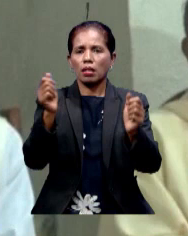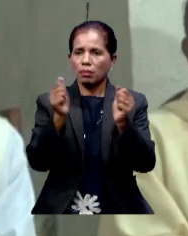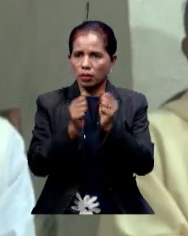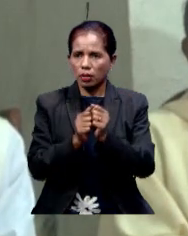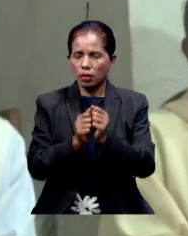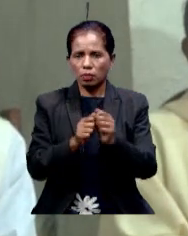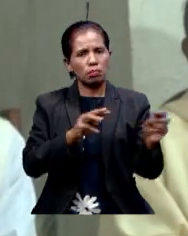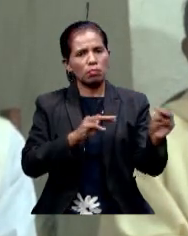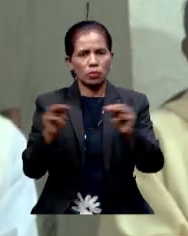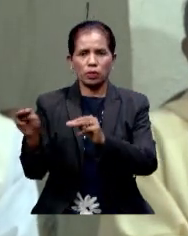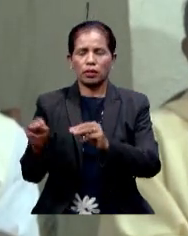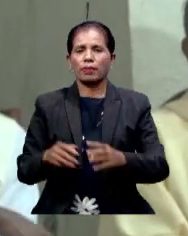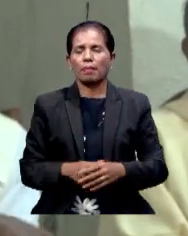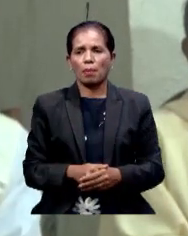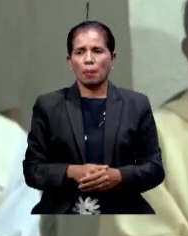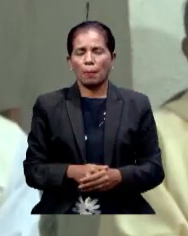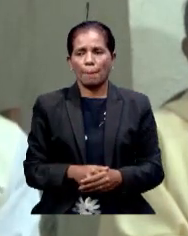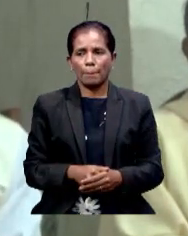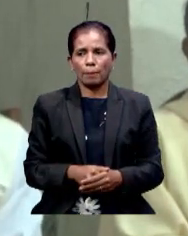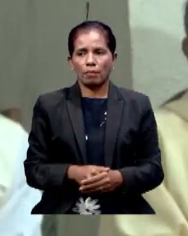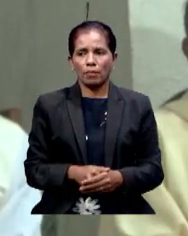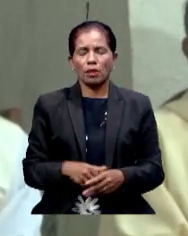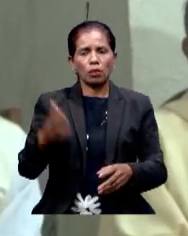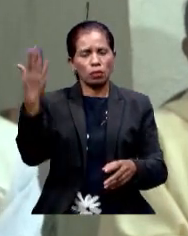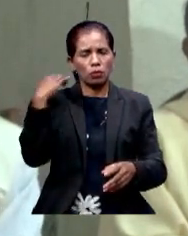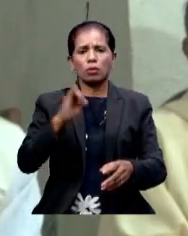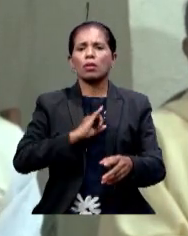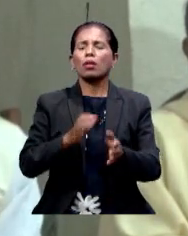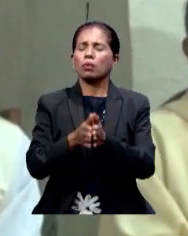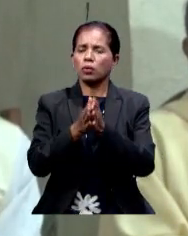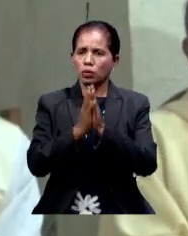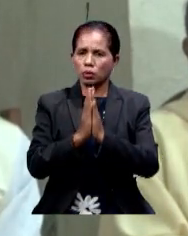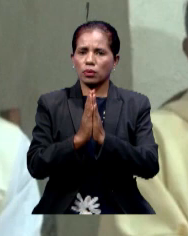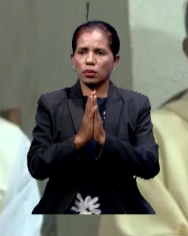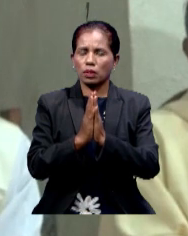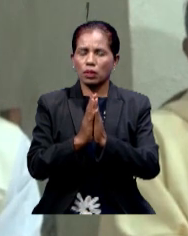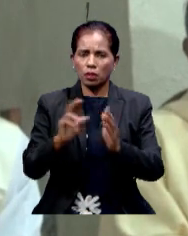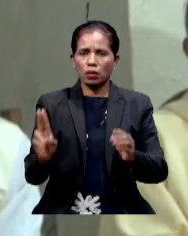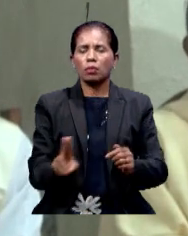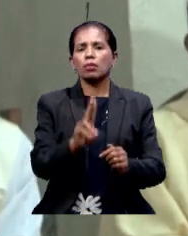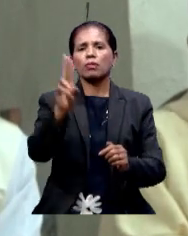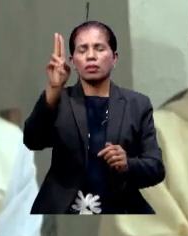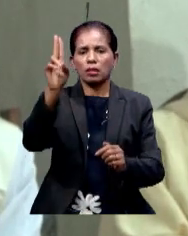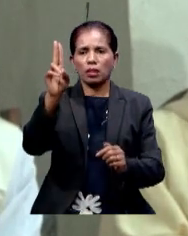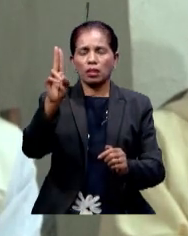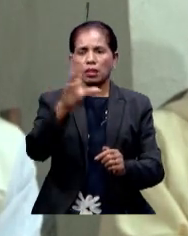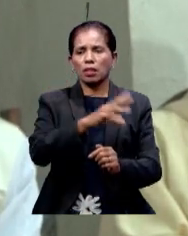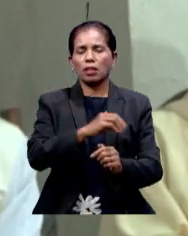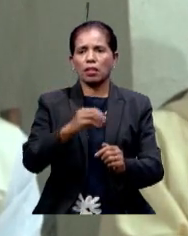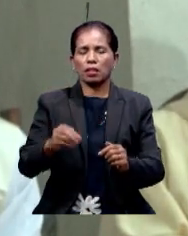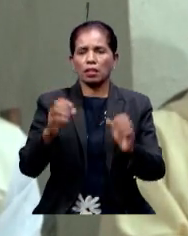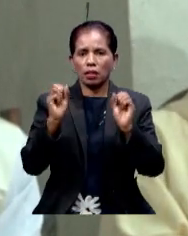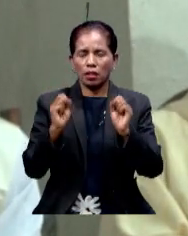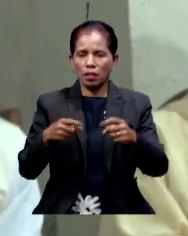muda dia. Tem que sair. O local uso, a uso Universidade de Excelência,